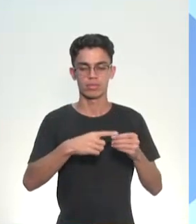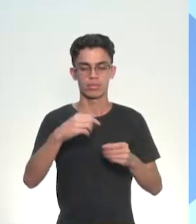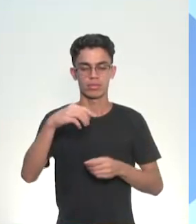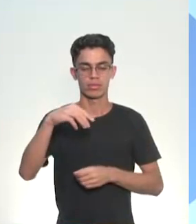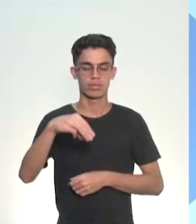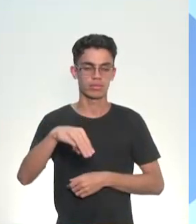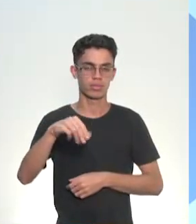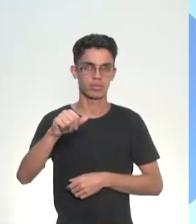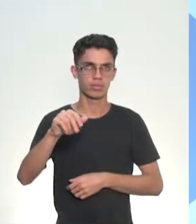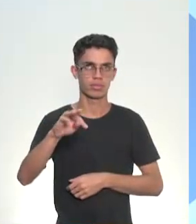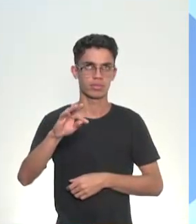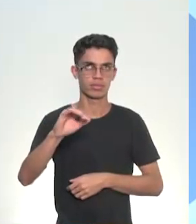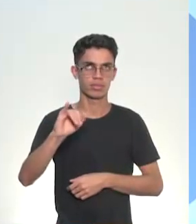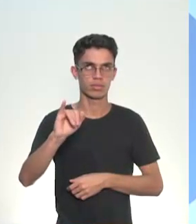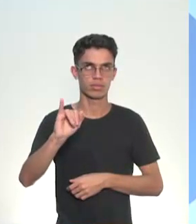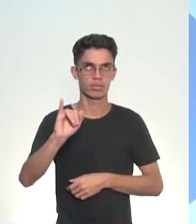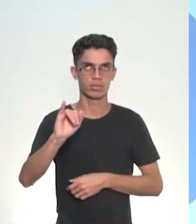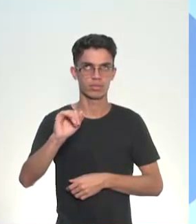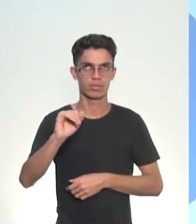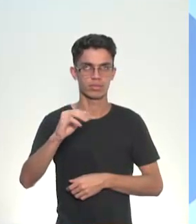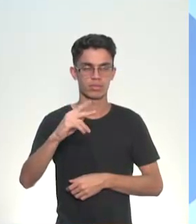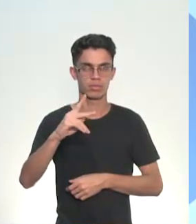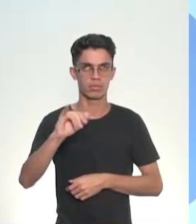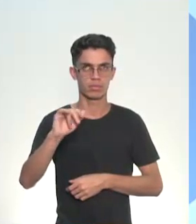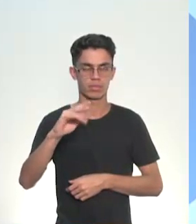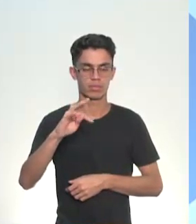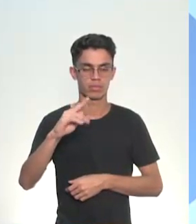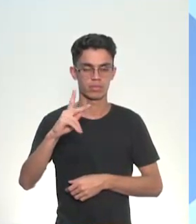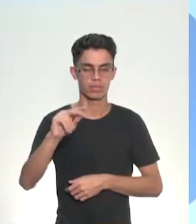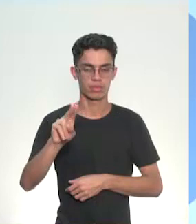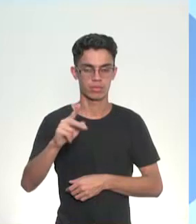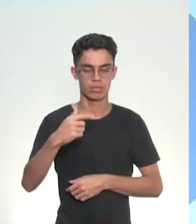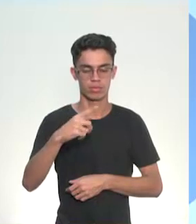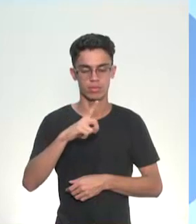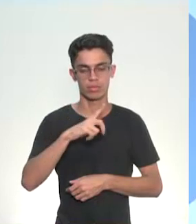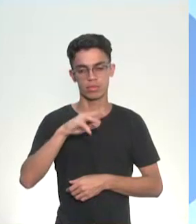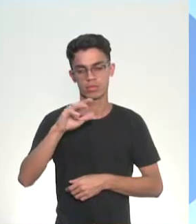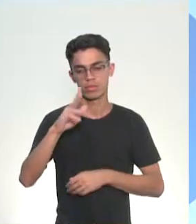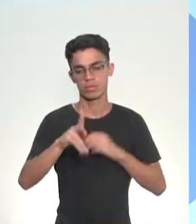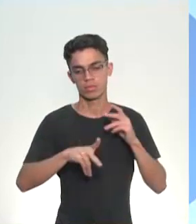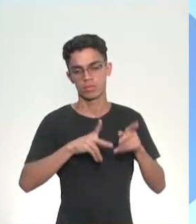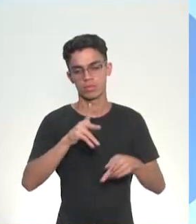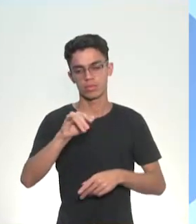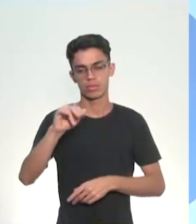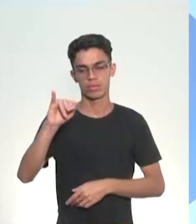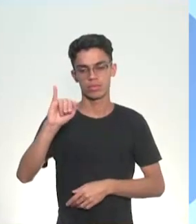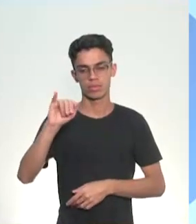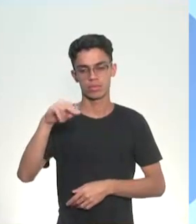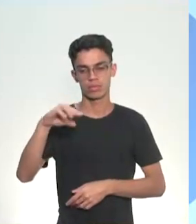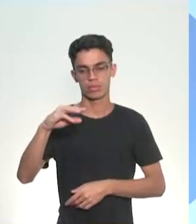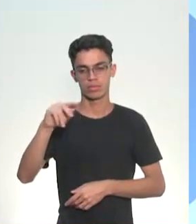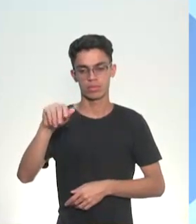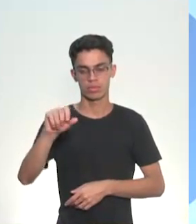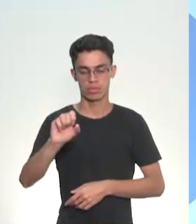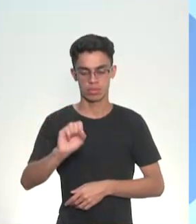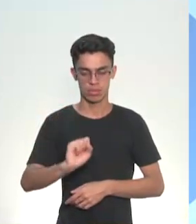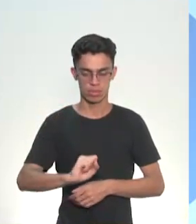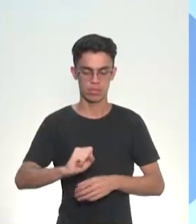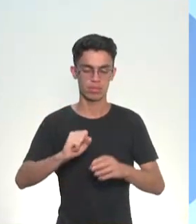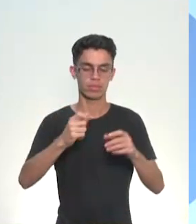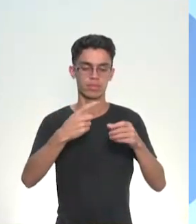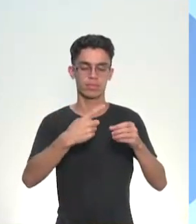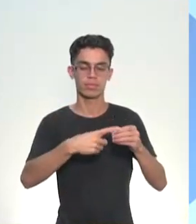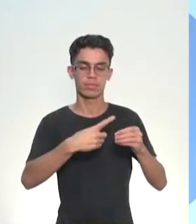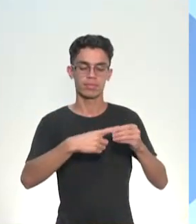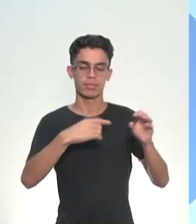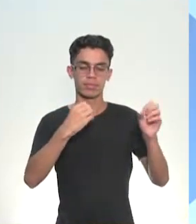aquele patrimônio mundial maravilhoso, né, que os incas construíram, uma cidade, né, bem distante ali, e a